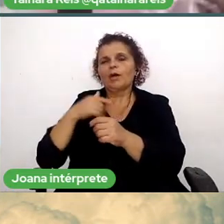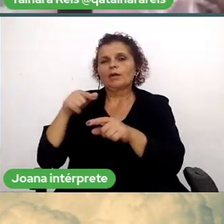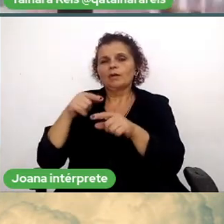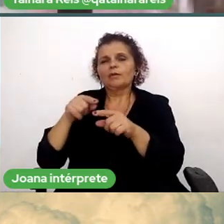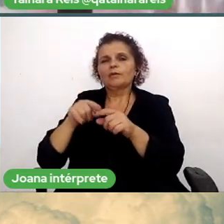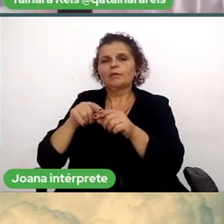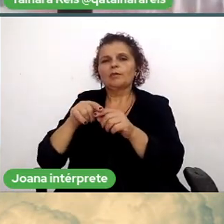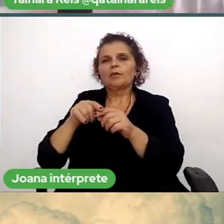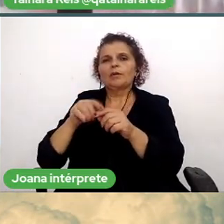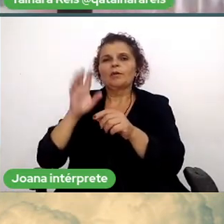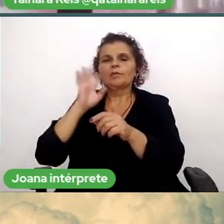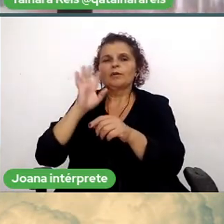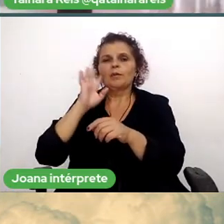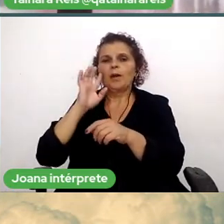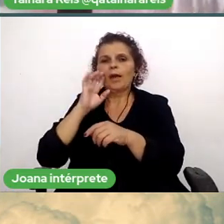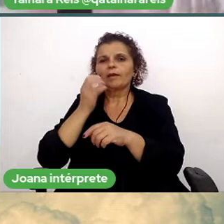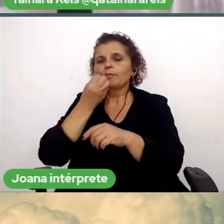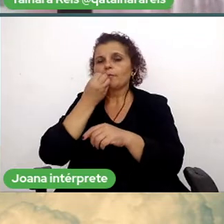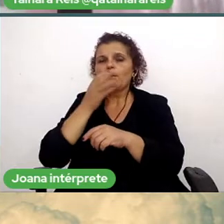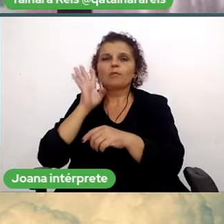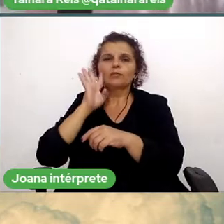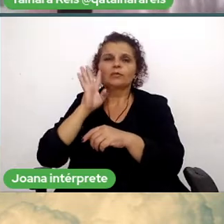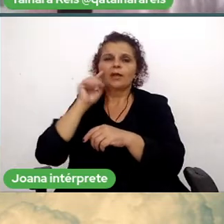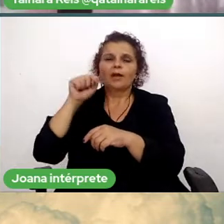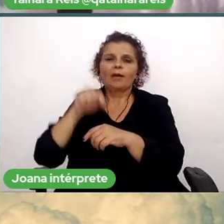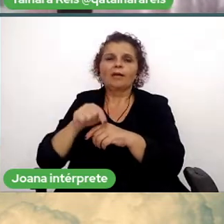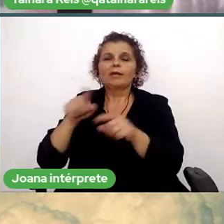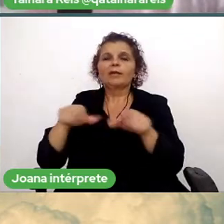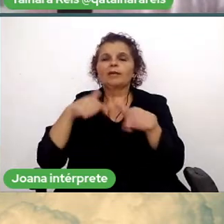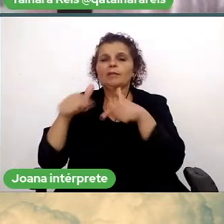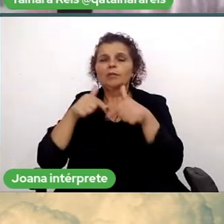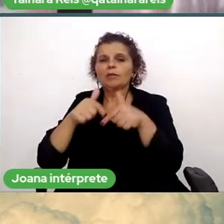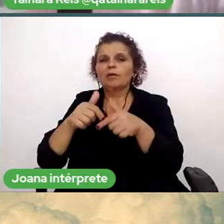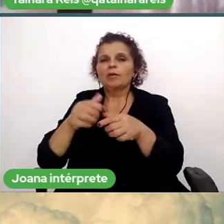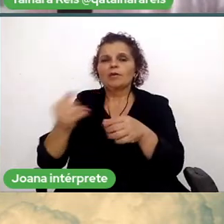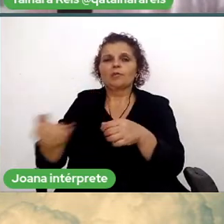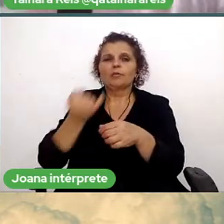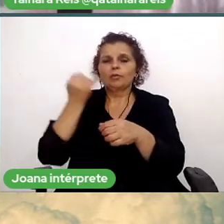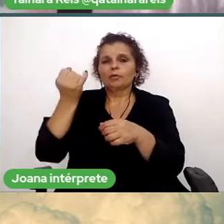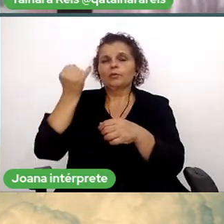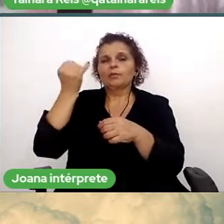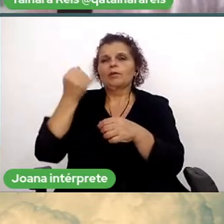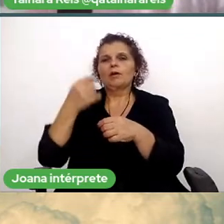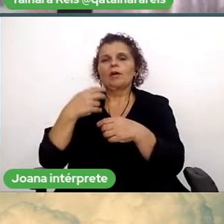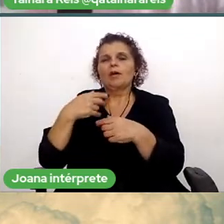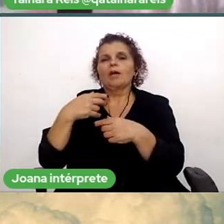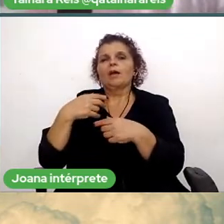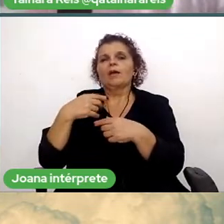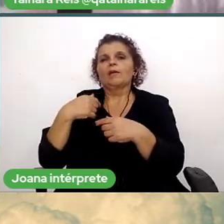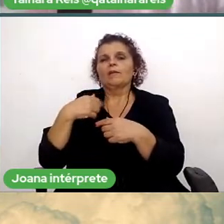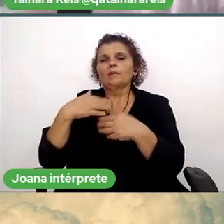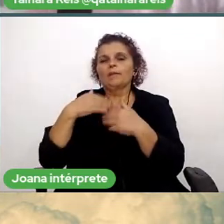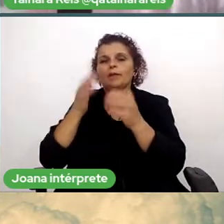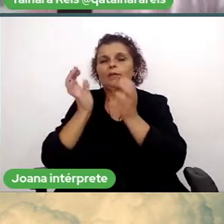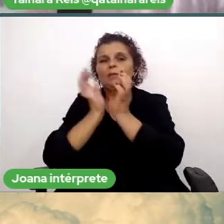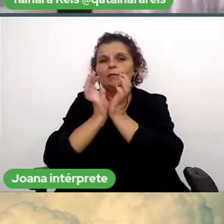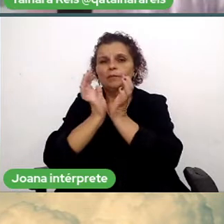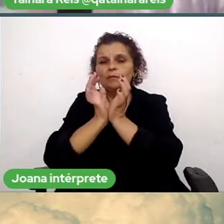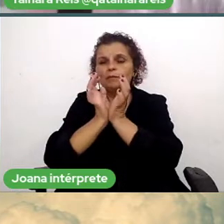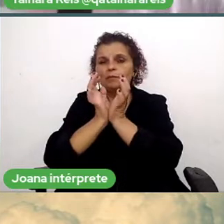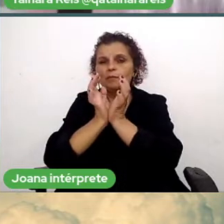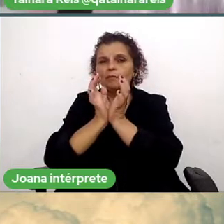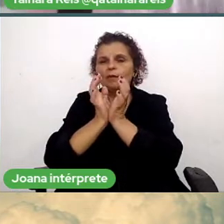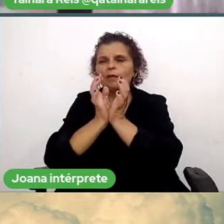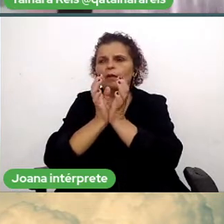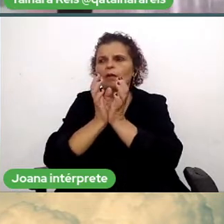muito surpreendente para mim, uma experiência que agregou muito, assim, algo que eu não esperava. O meu time vir me